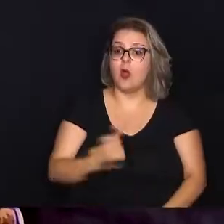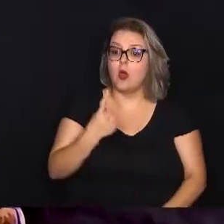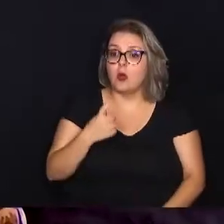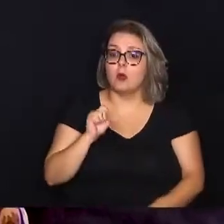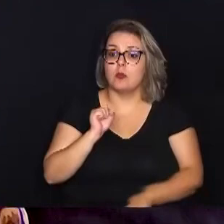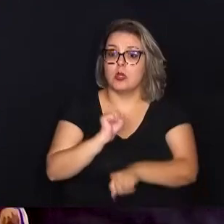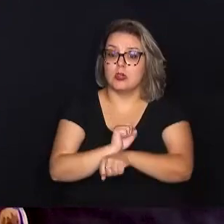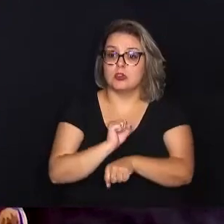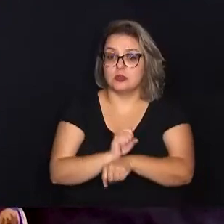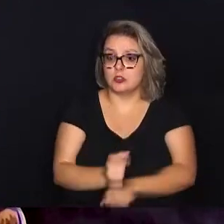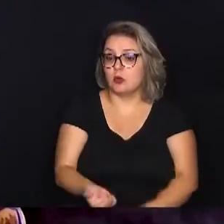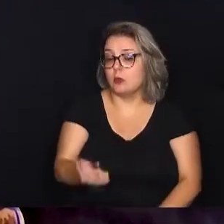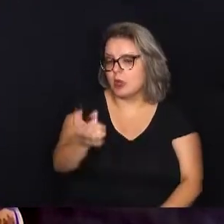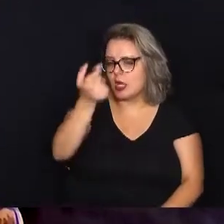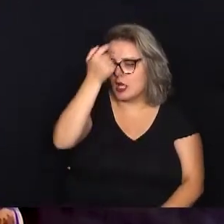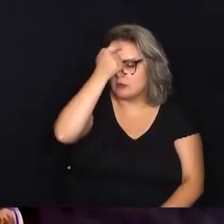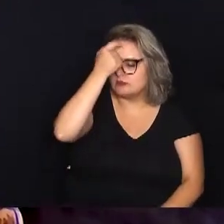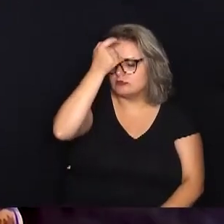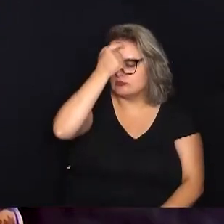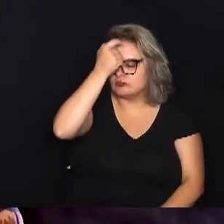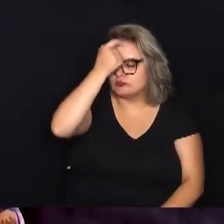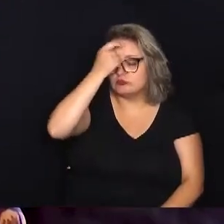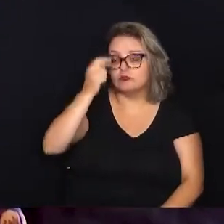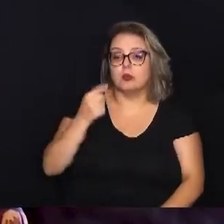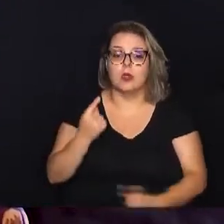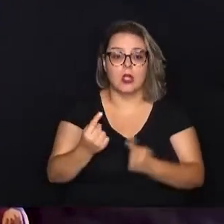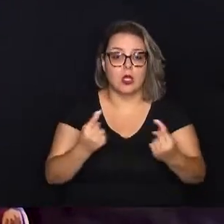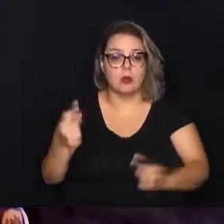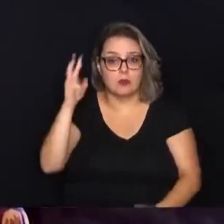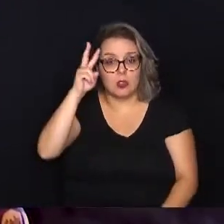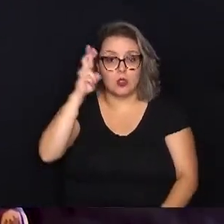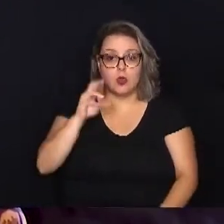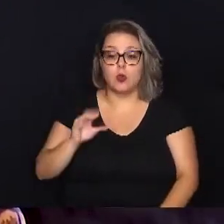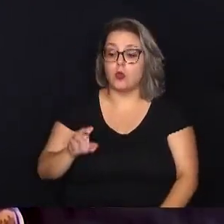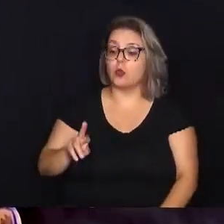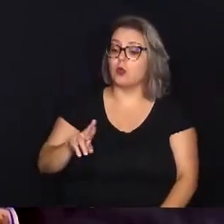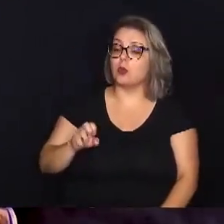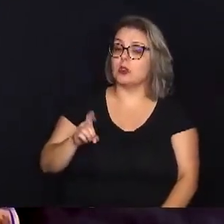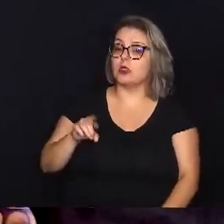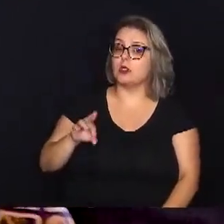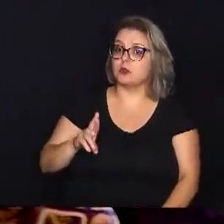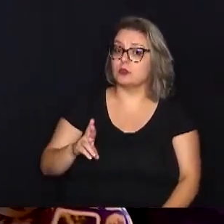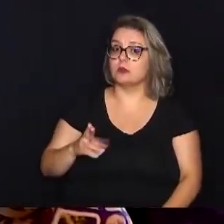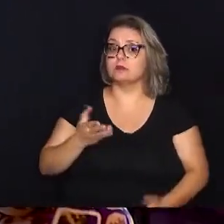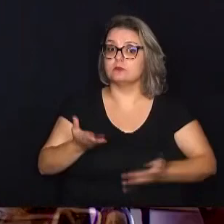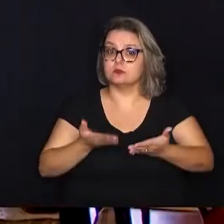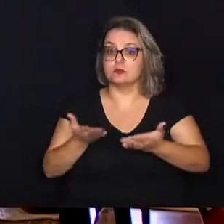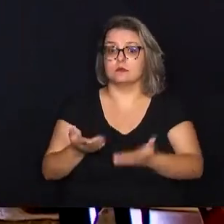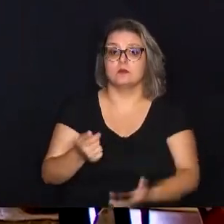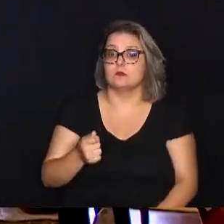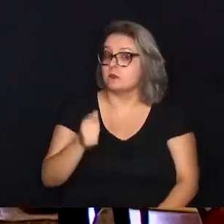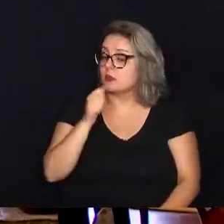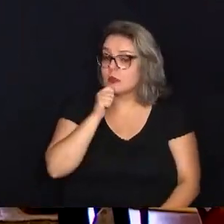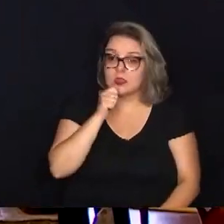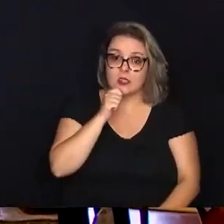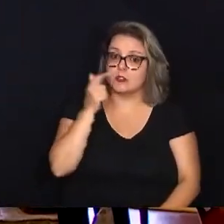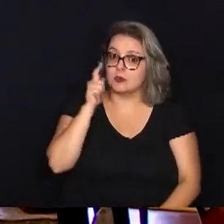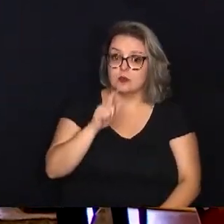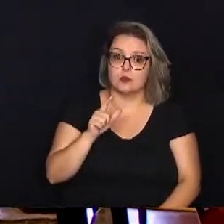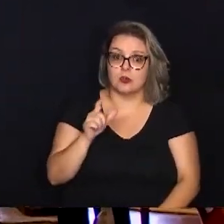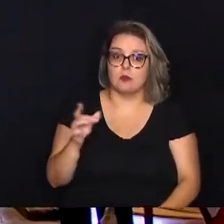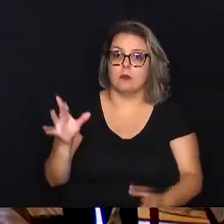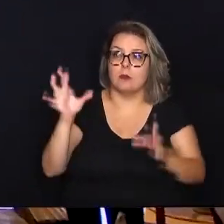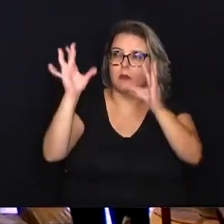Como único aqui a guardar na memória a história das peças, o curador dessa riqueza cultural diz que ainda não